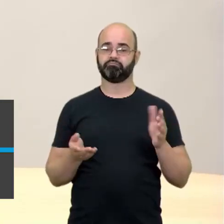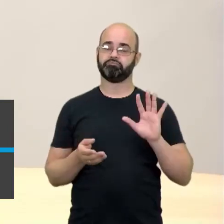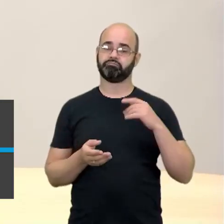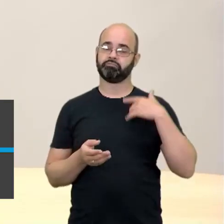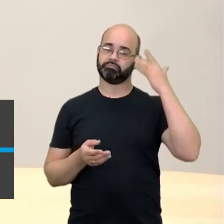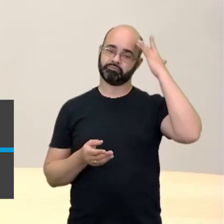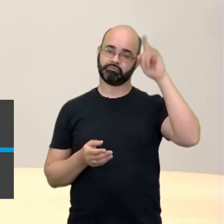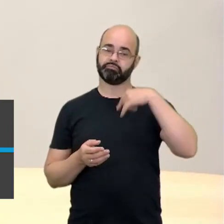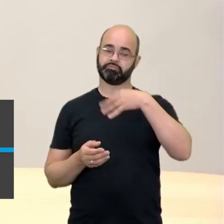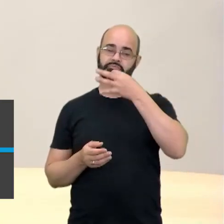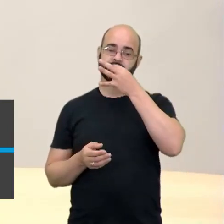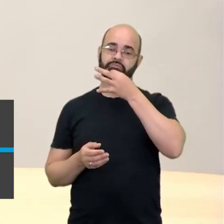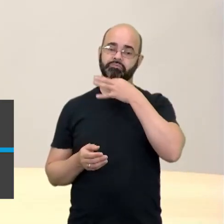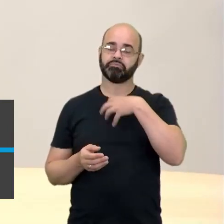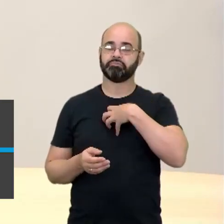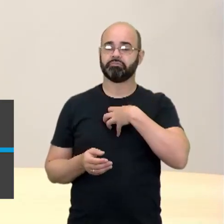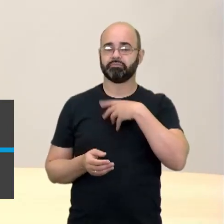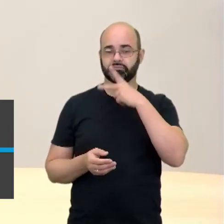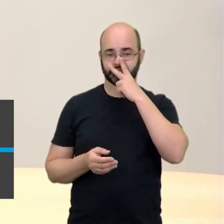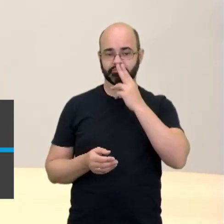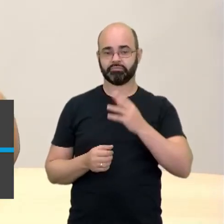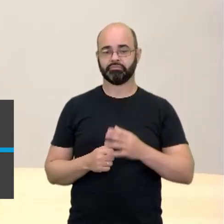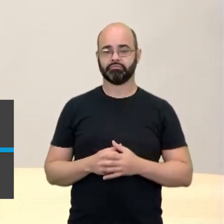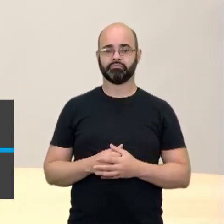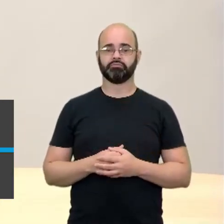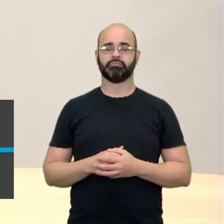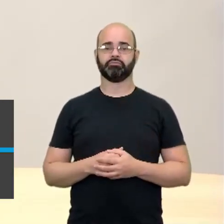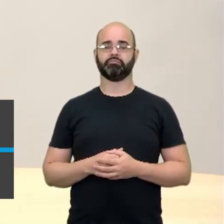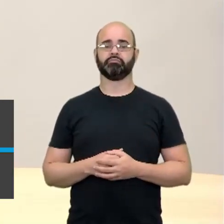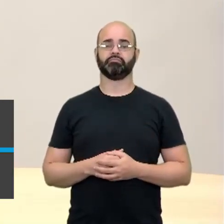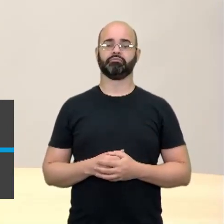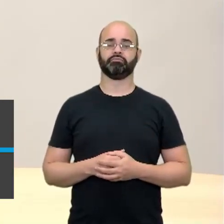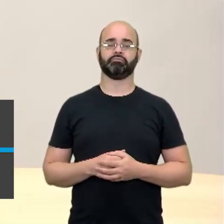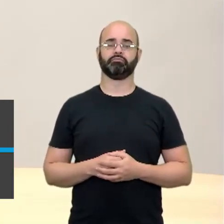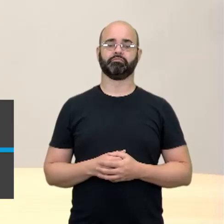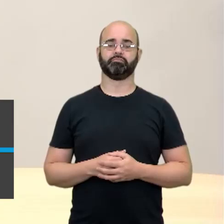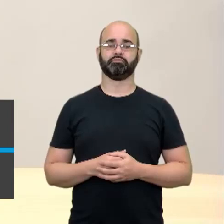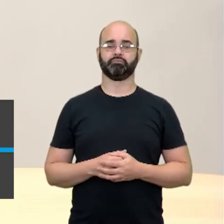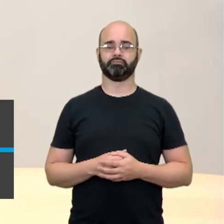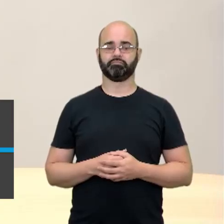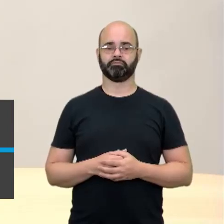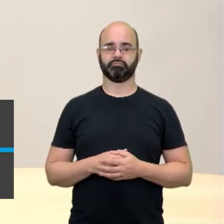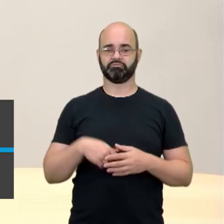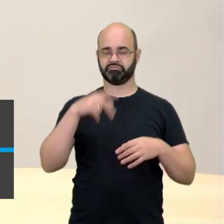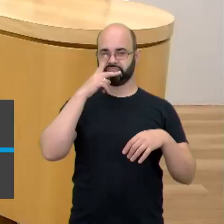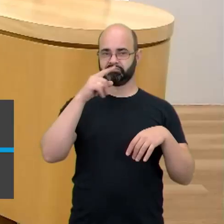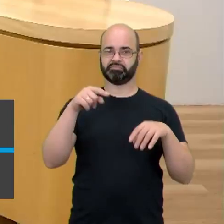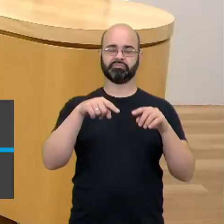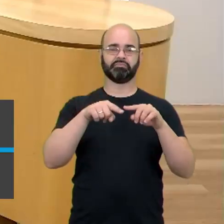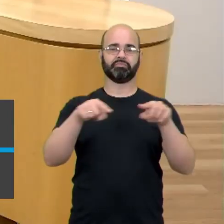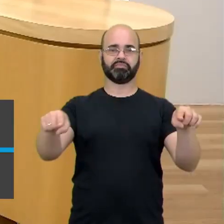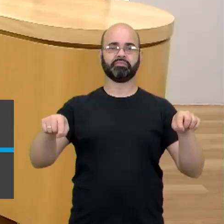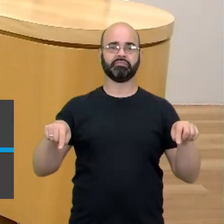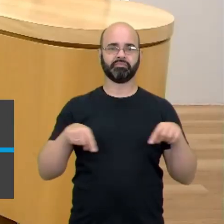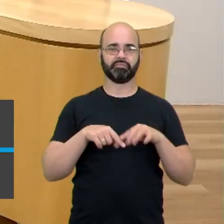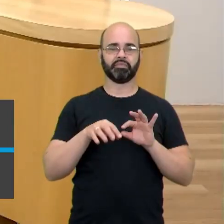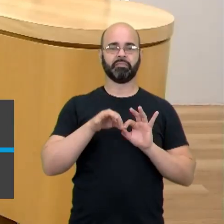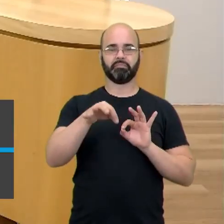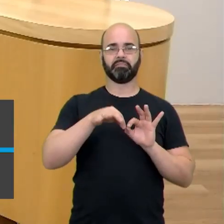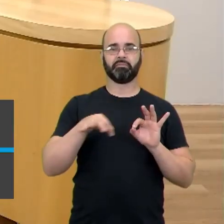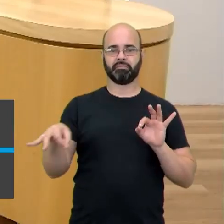uma impressão pessoal, eu tenho também a ideia de um maior número de metros quadrados. Tá. Por